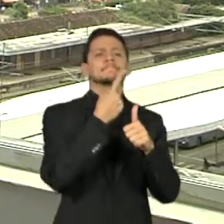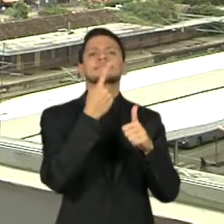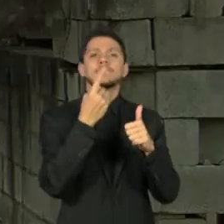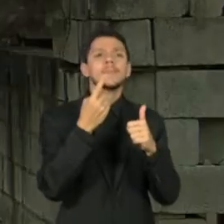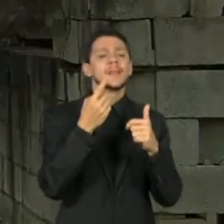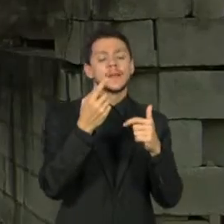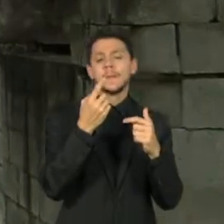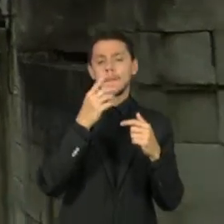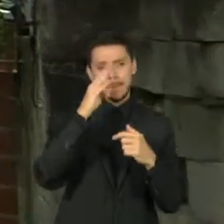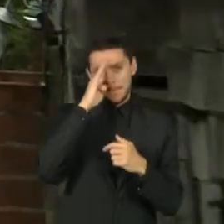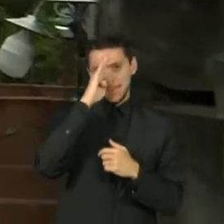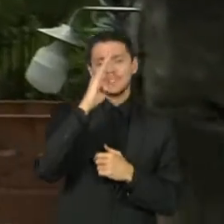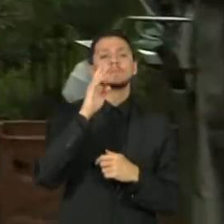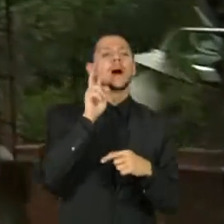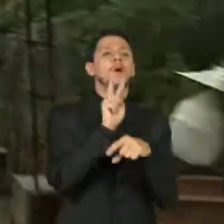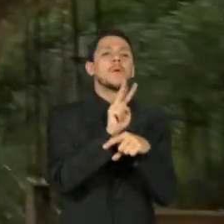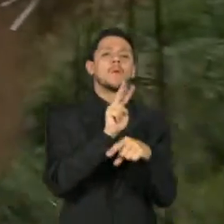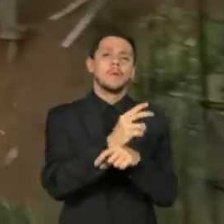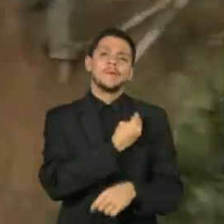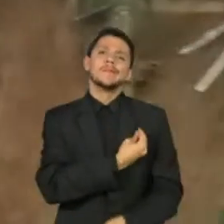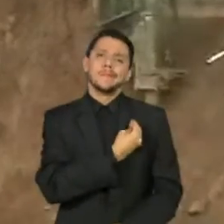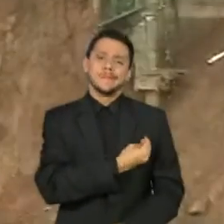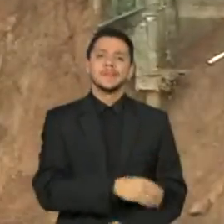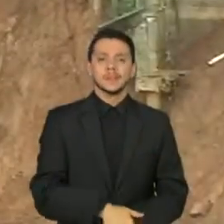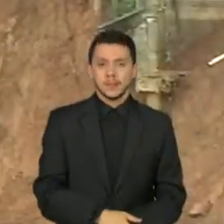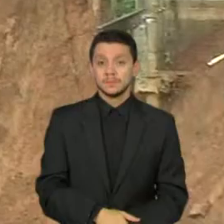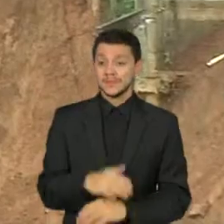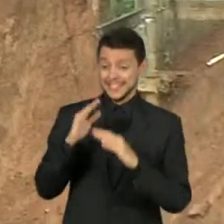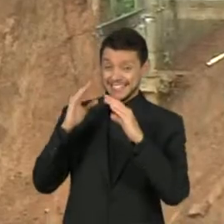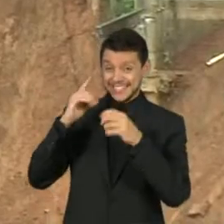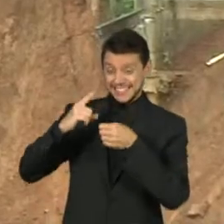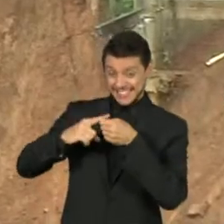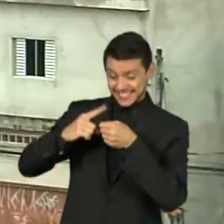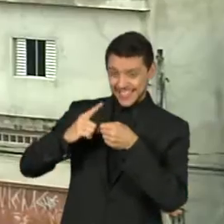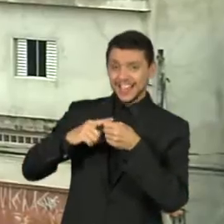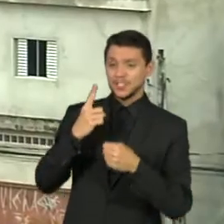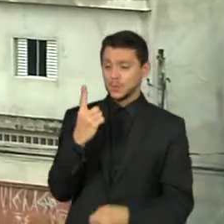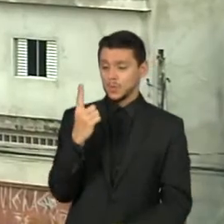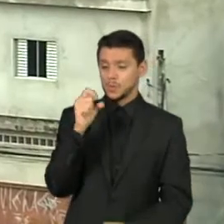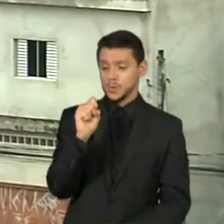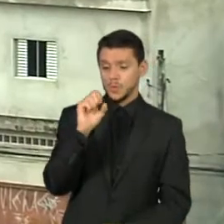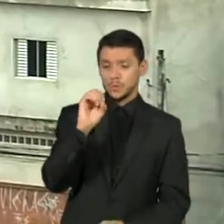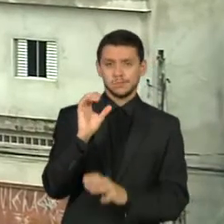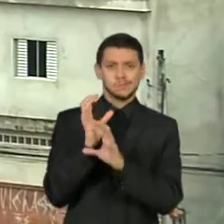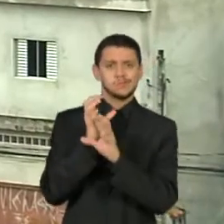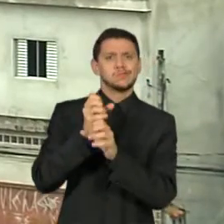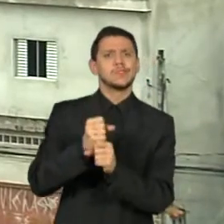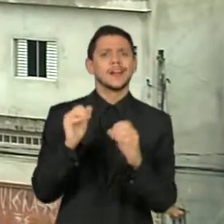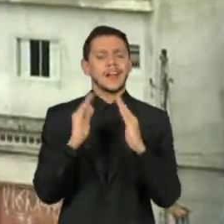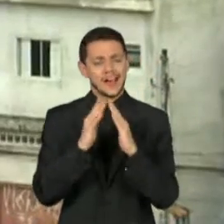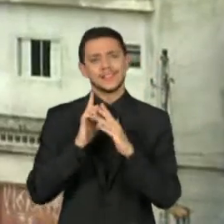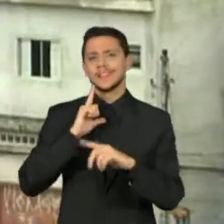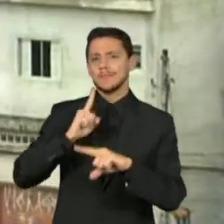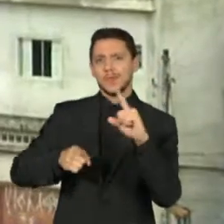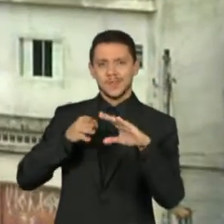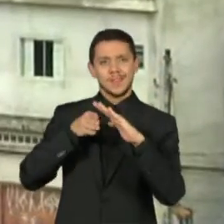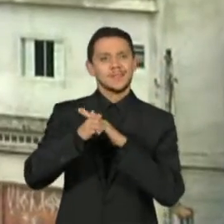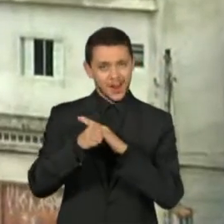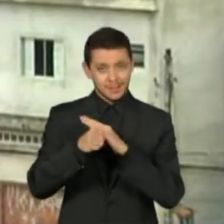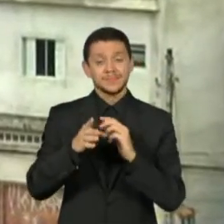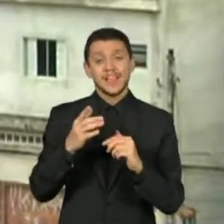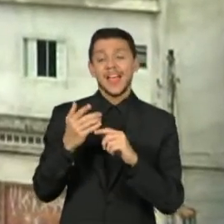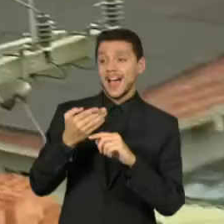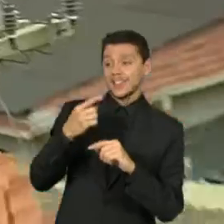com a vida. Em toda a cidade, 180 casas estão interditadas. Até a última sexta-feira, foram assinados